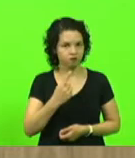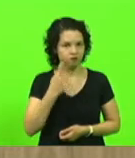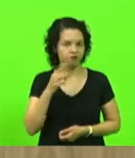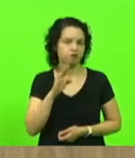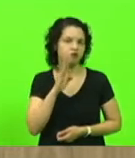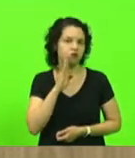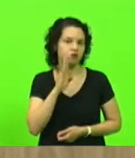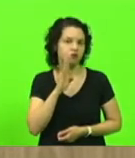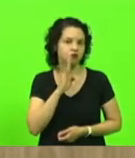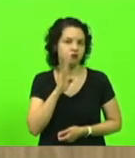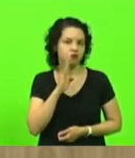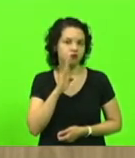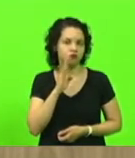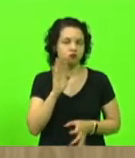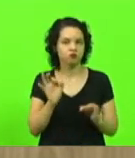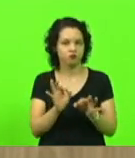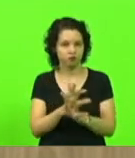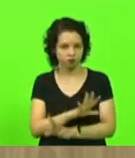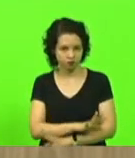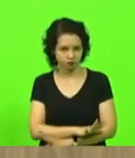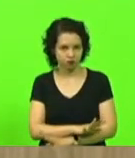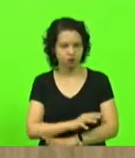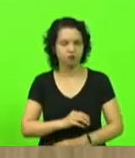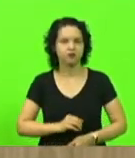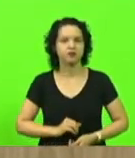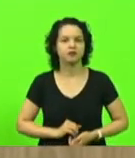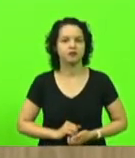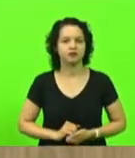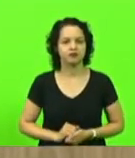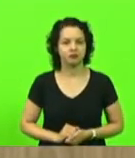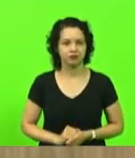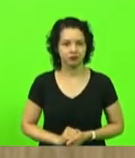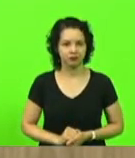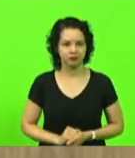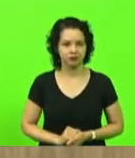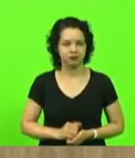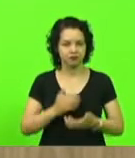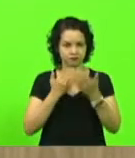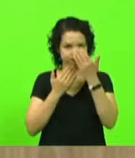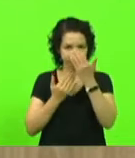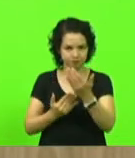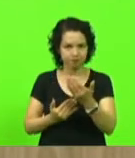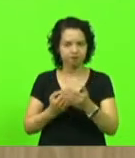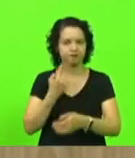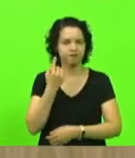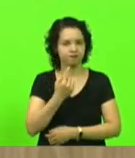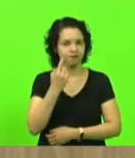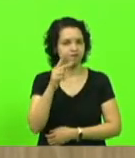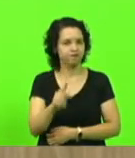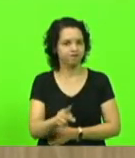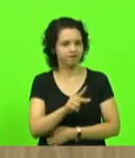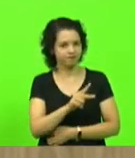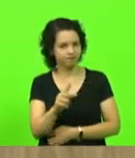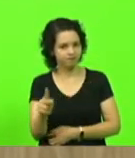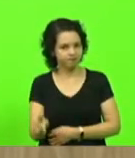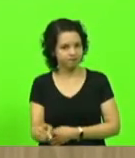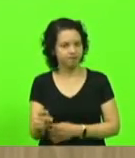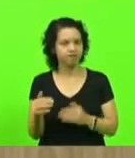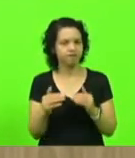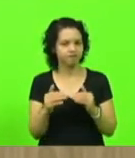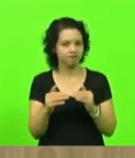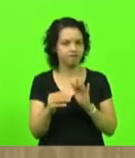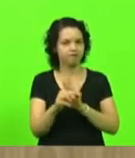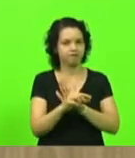Berlanda, era o que nós tínhamos para hoje. Obrigado, deputado. Padre Pedro Baldiceira, em consonância com o